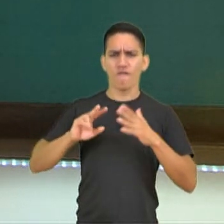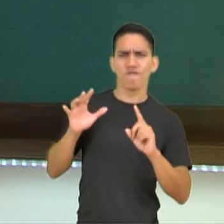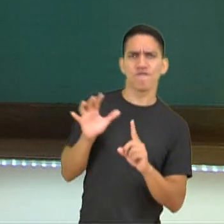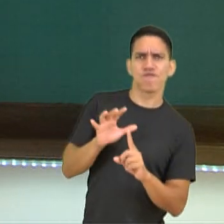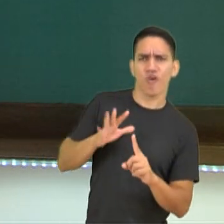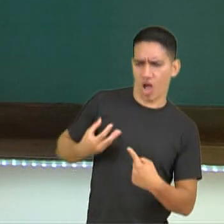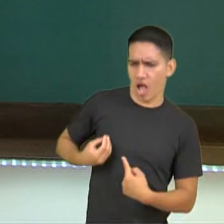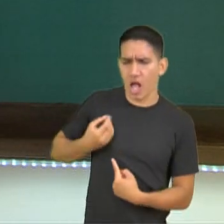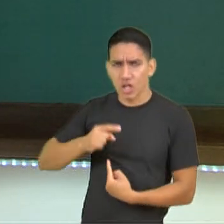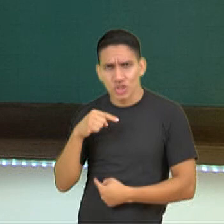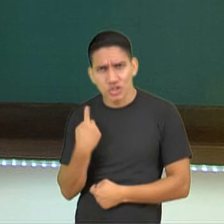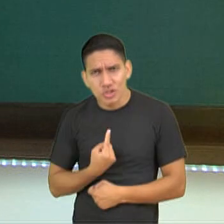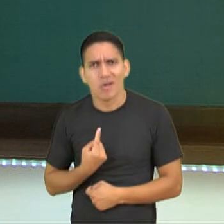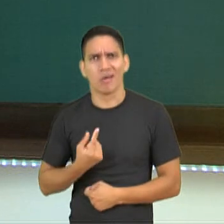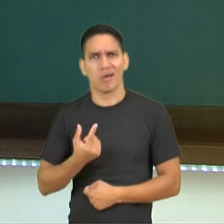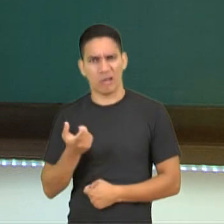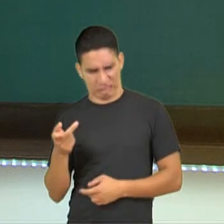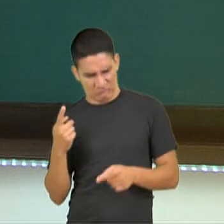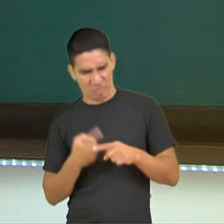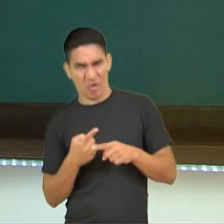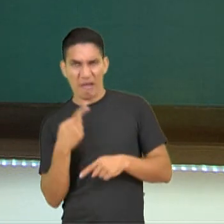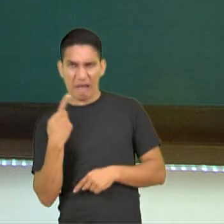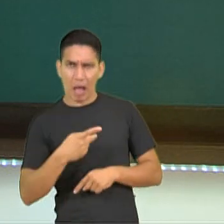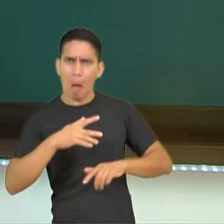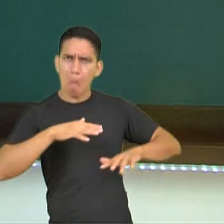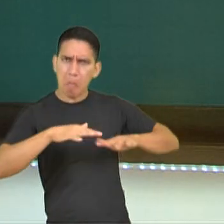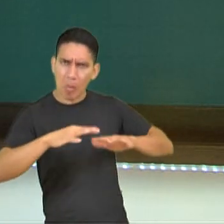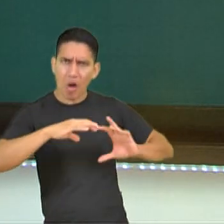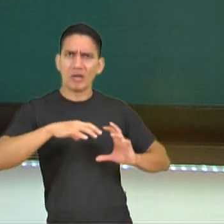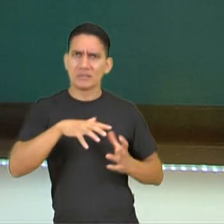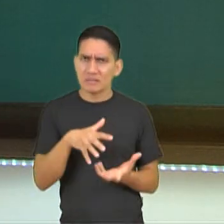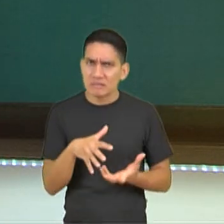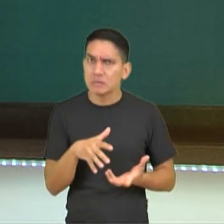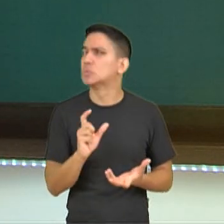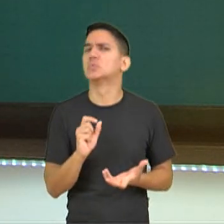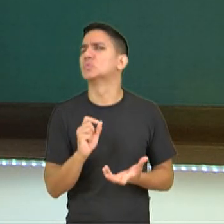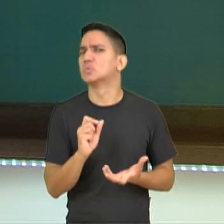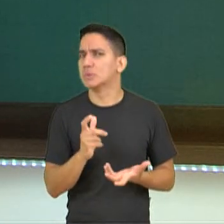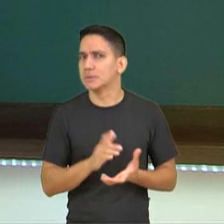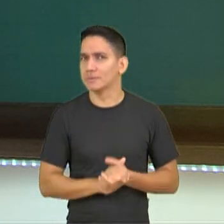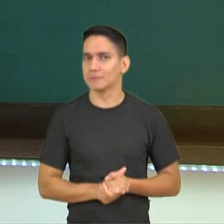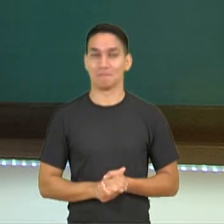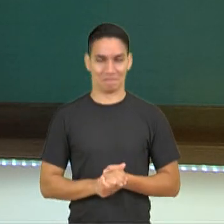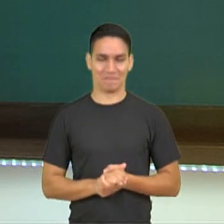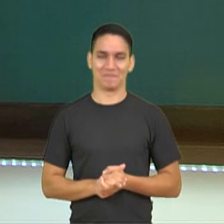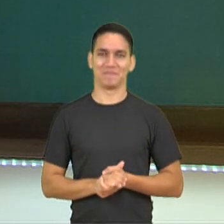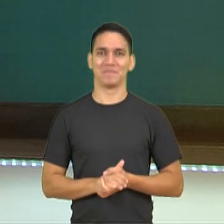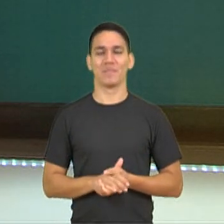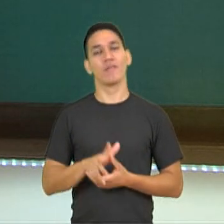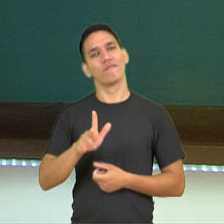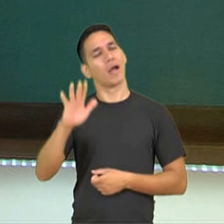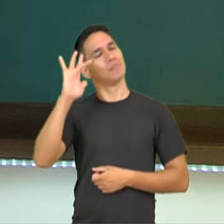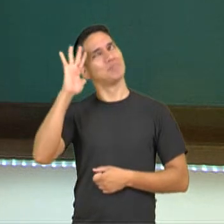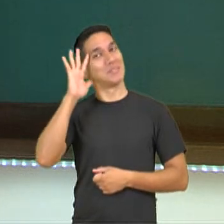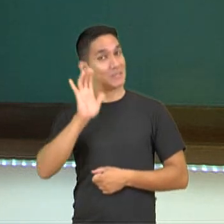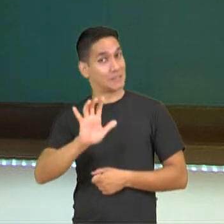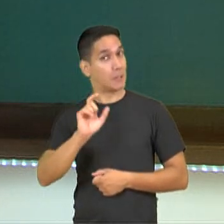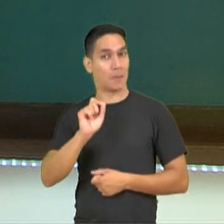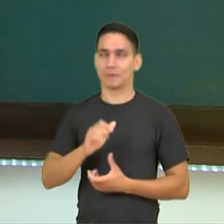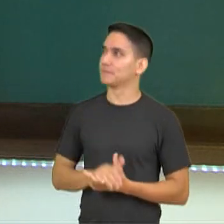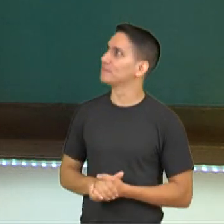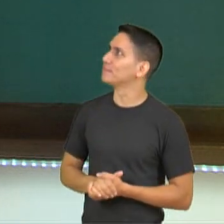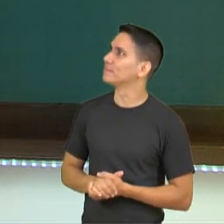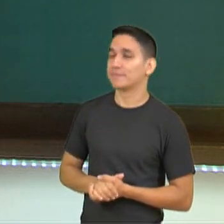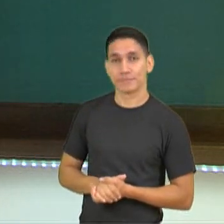nossa vida e que tem a ver com esses movimentos da Terra. Tá? Então, pensando nesse sentido,